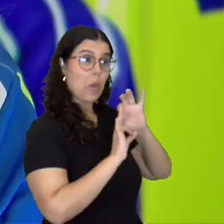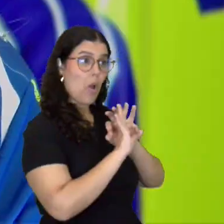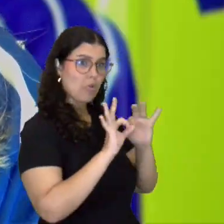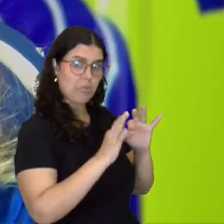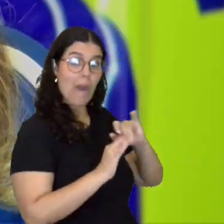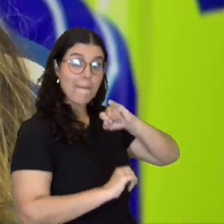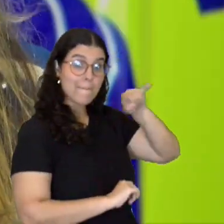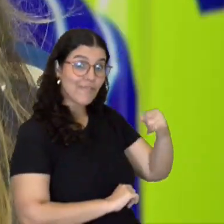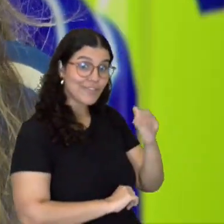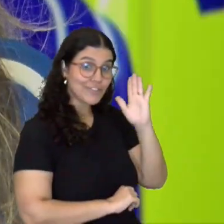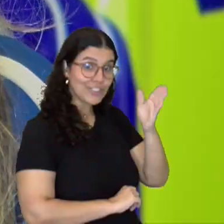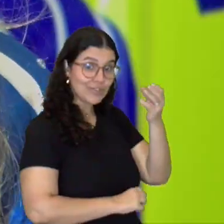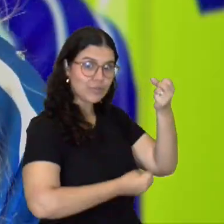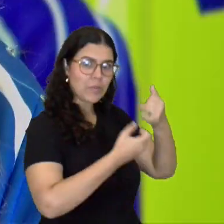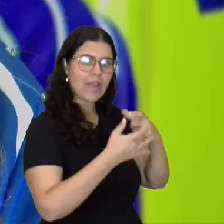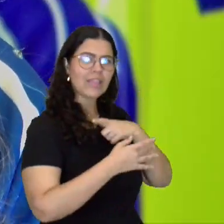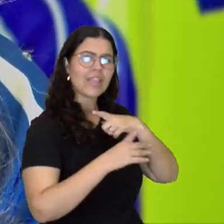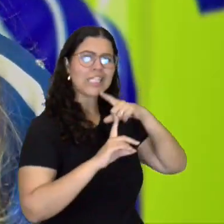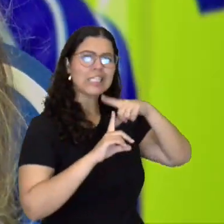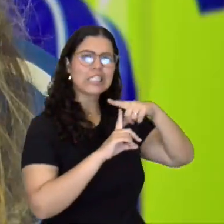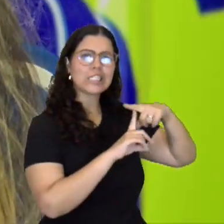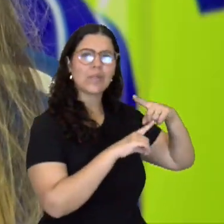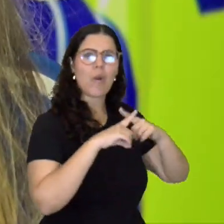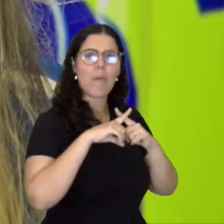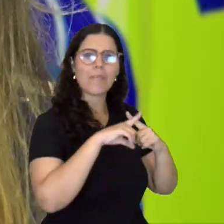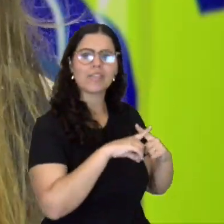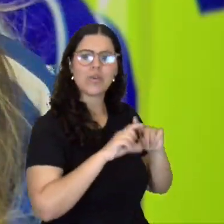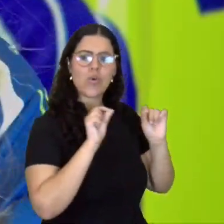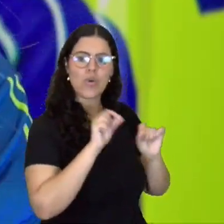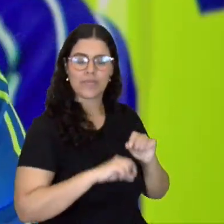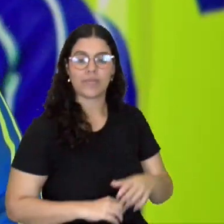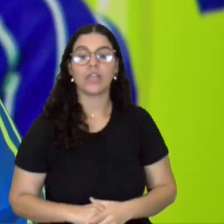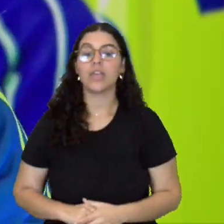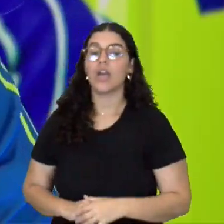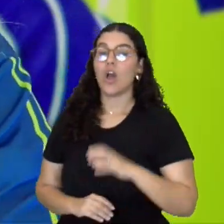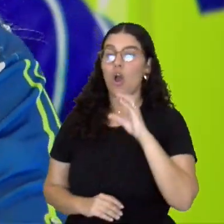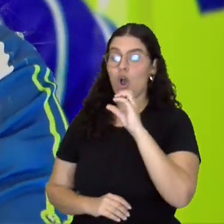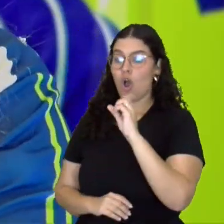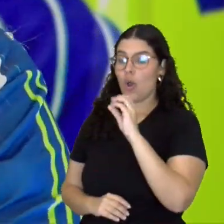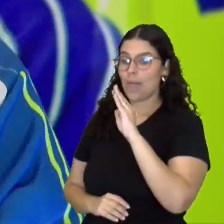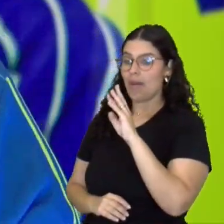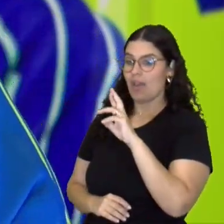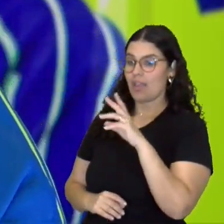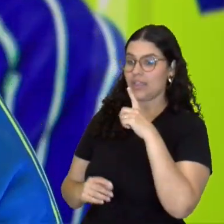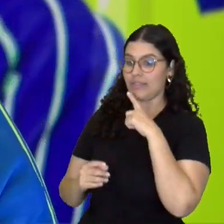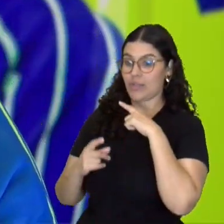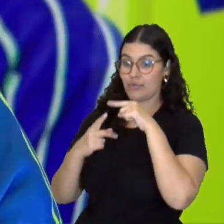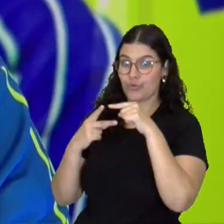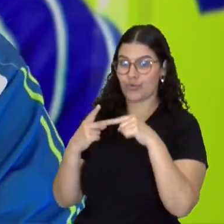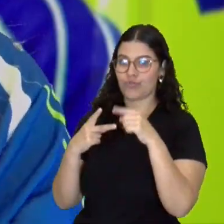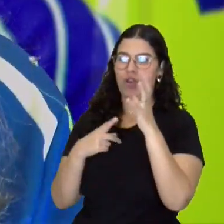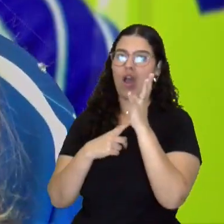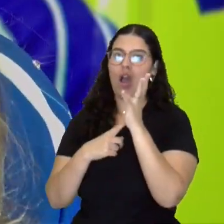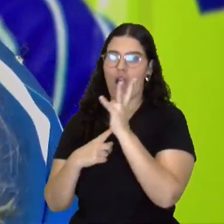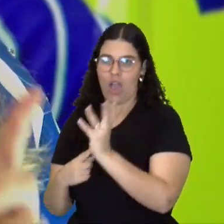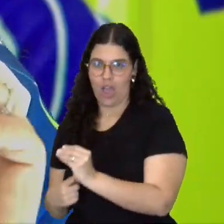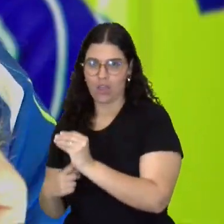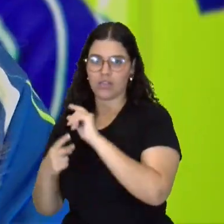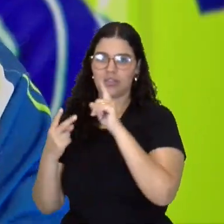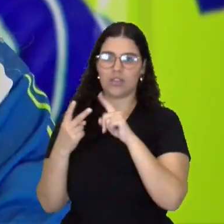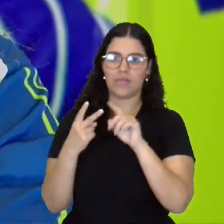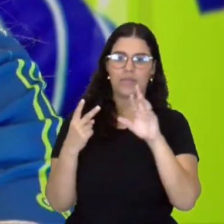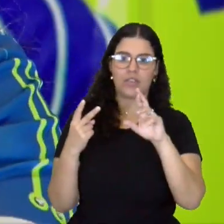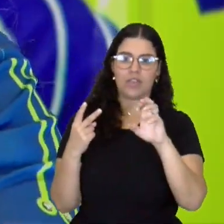Vamos lá. Na OBR, a gente tem a OBR Resgate, não é isso, Silvestre? E a OBR Artística. Falei certinho,